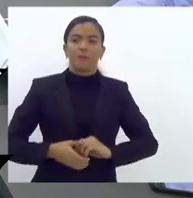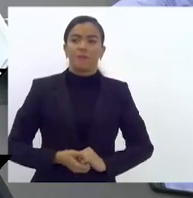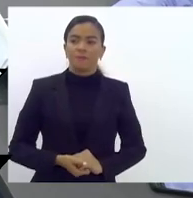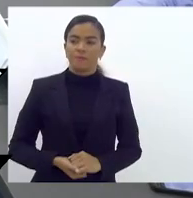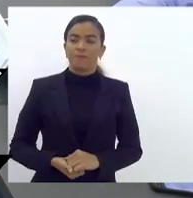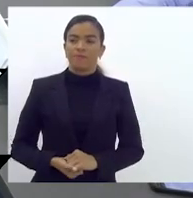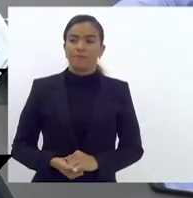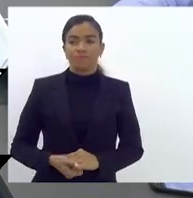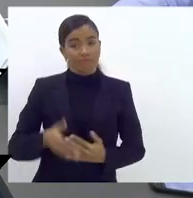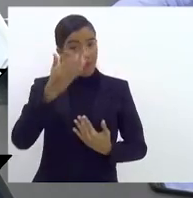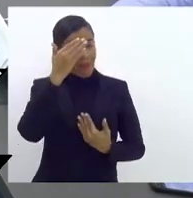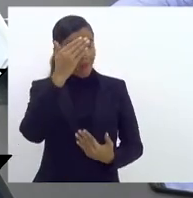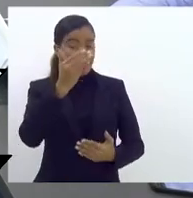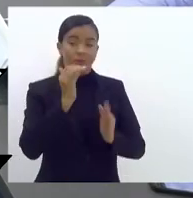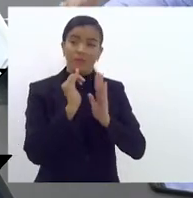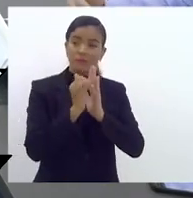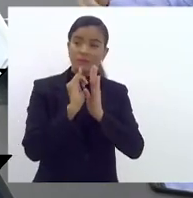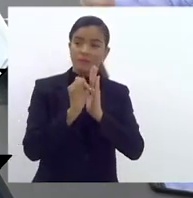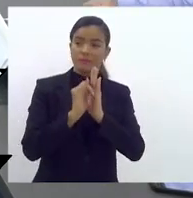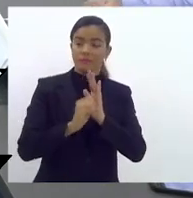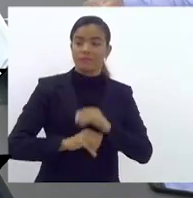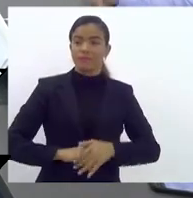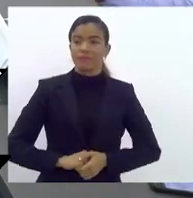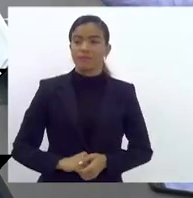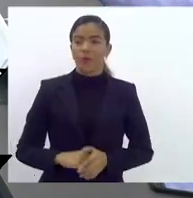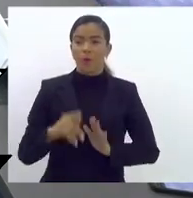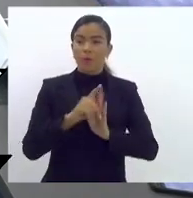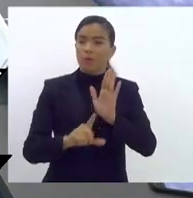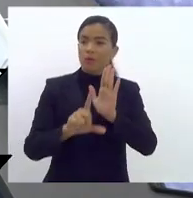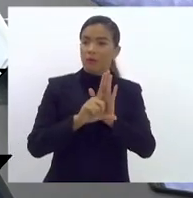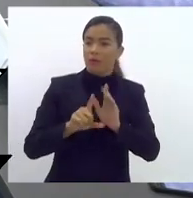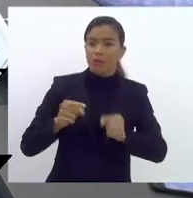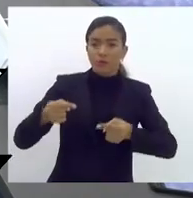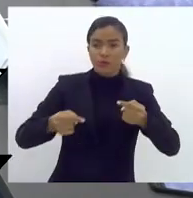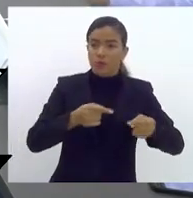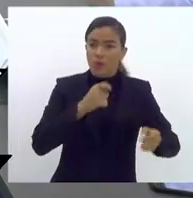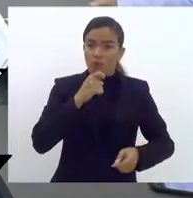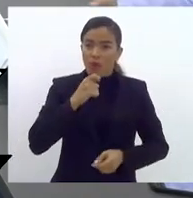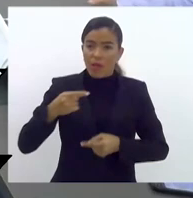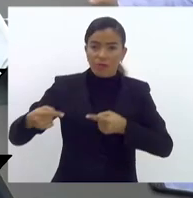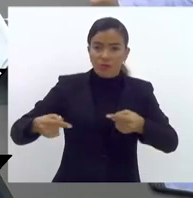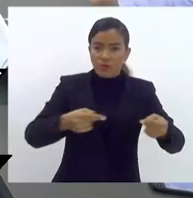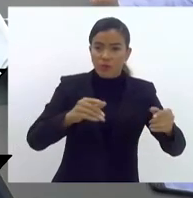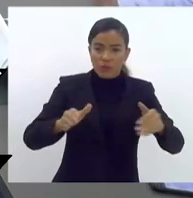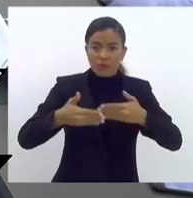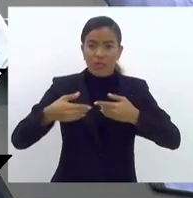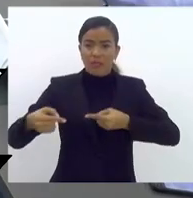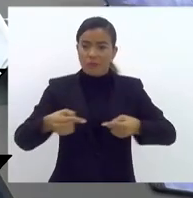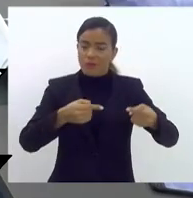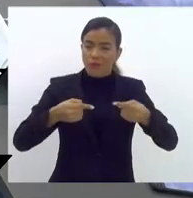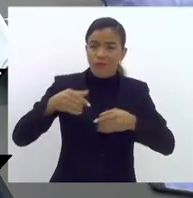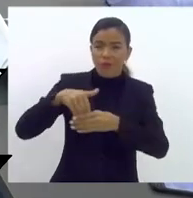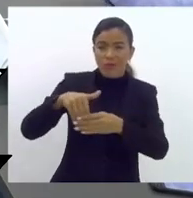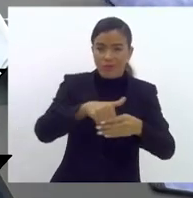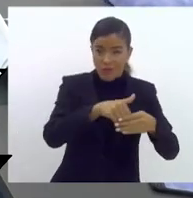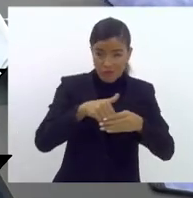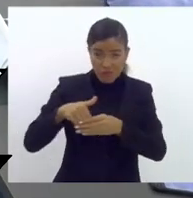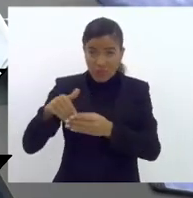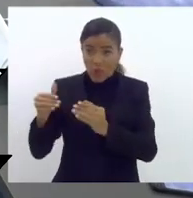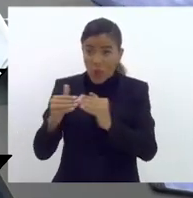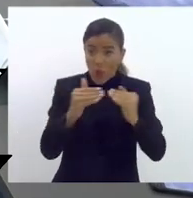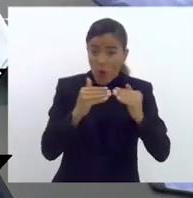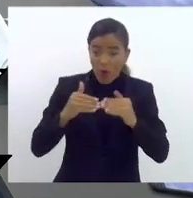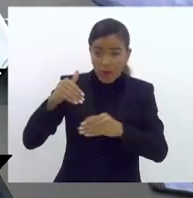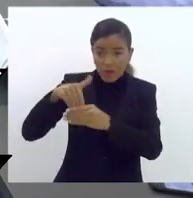ao relator projetamente discussão não haver o que Queira discutir encerrar a discussão e votação suas que a prova